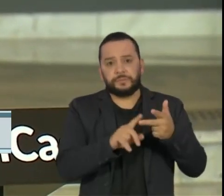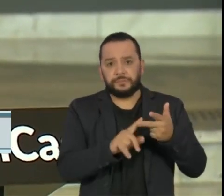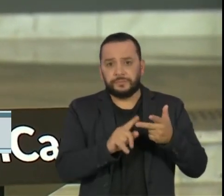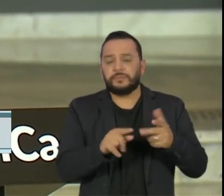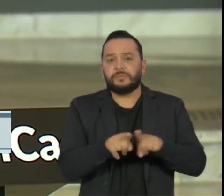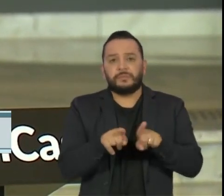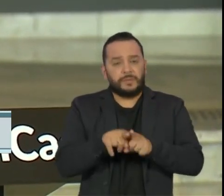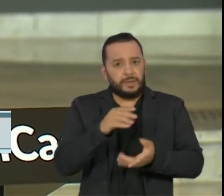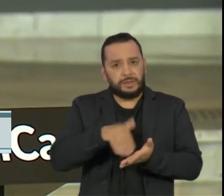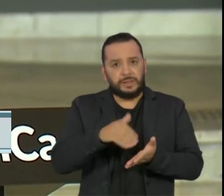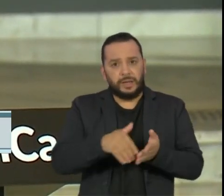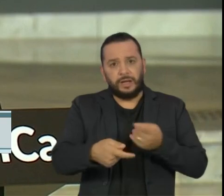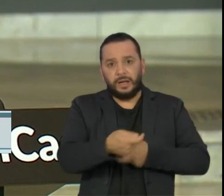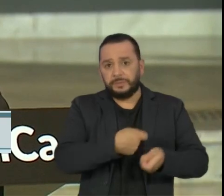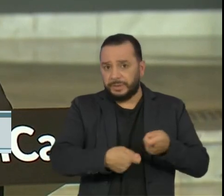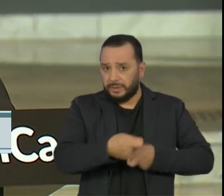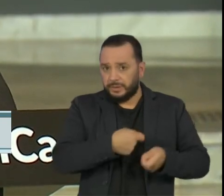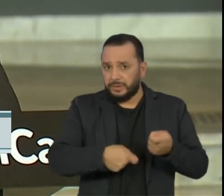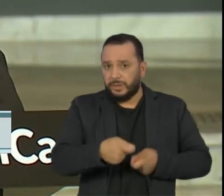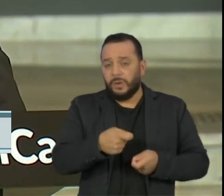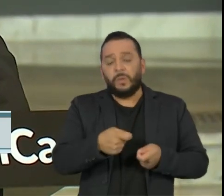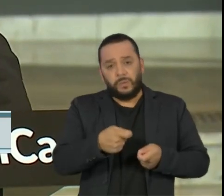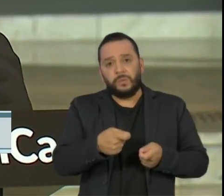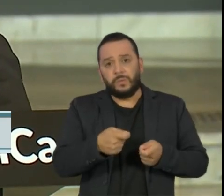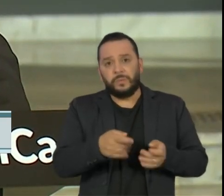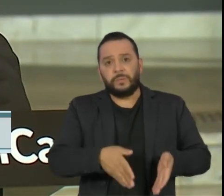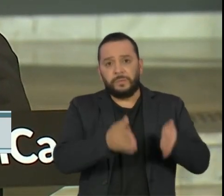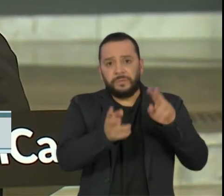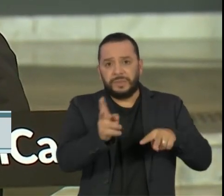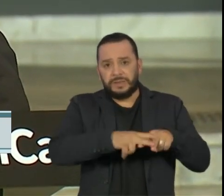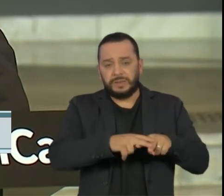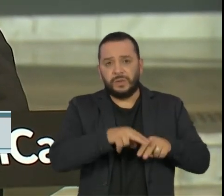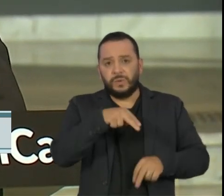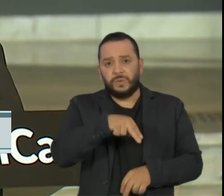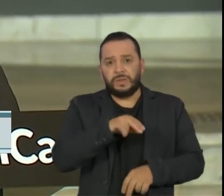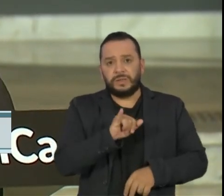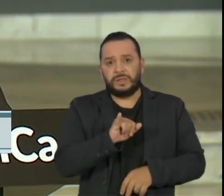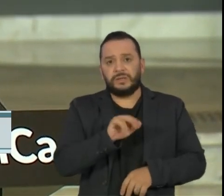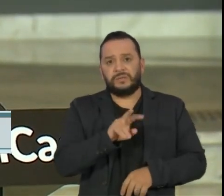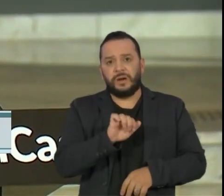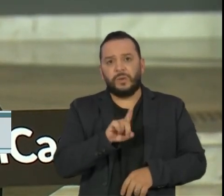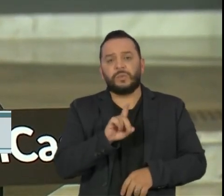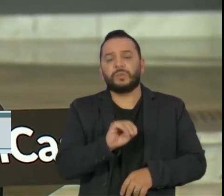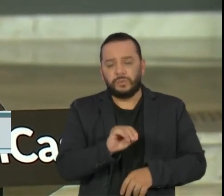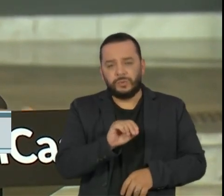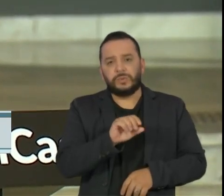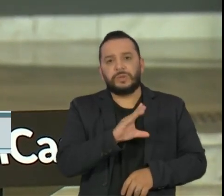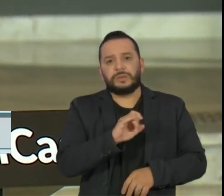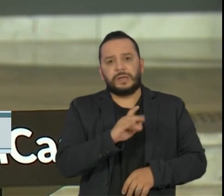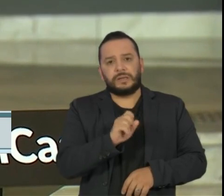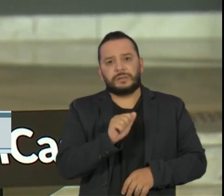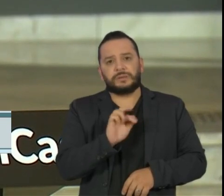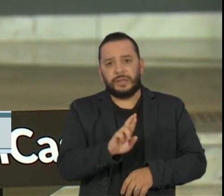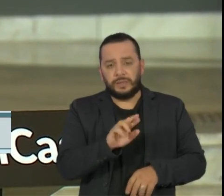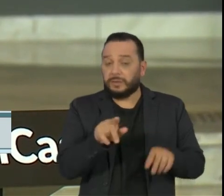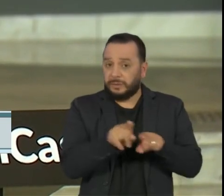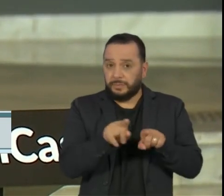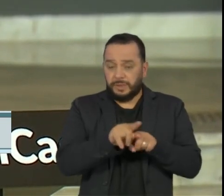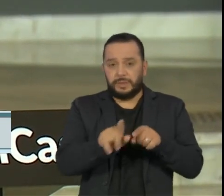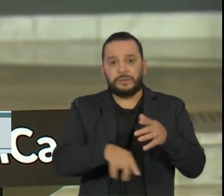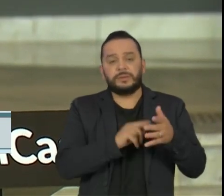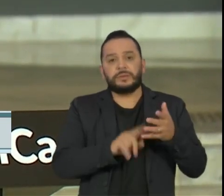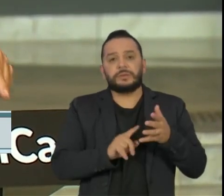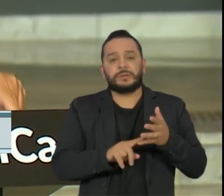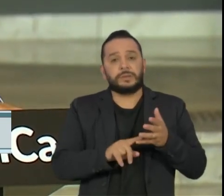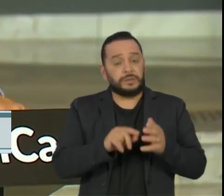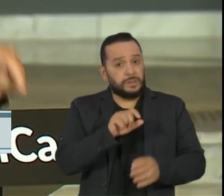O secretário de Administração Penitenciária, o Nivaldo César Restivo, e a Solange, né,